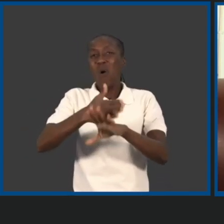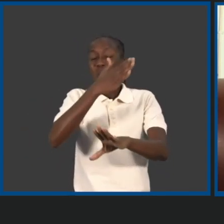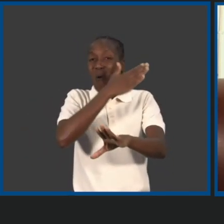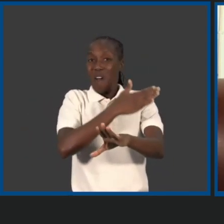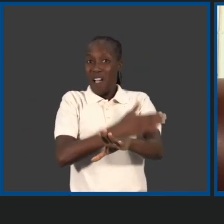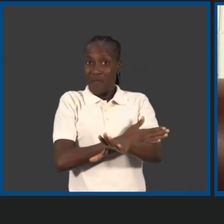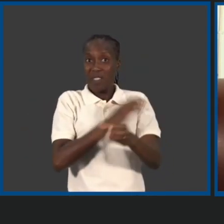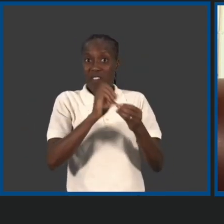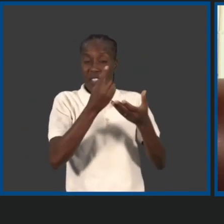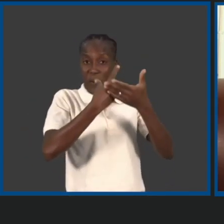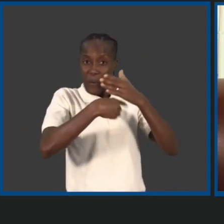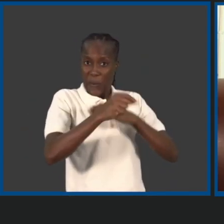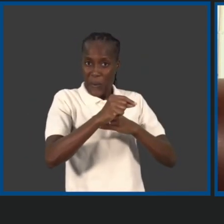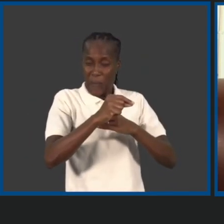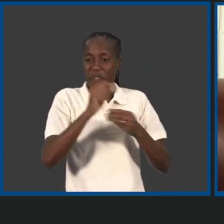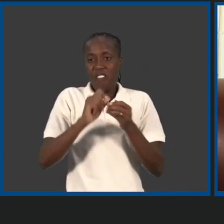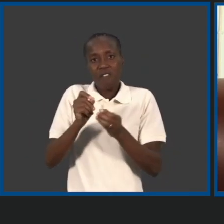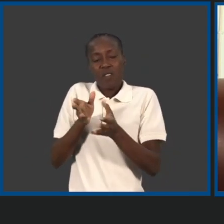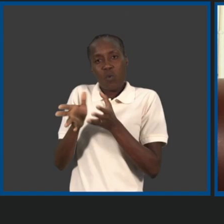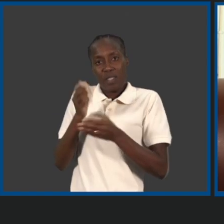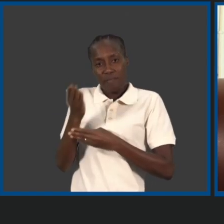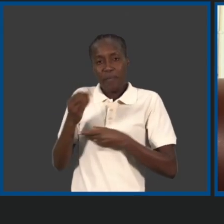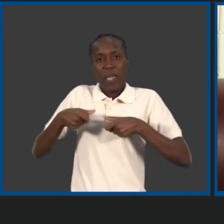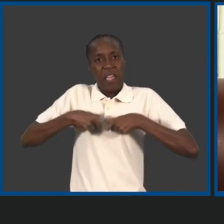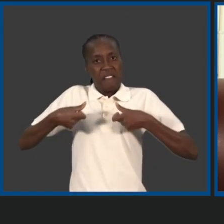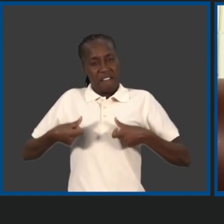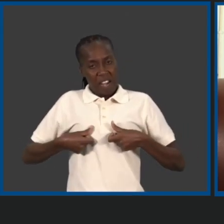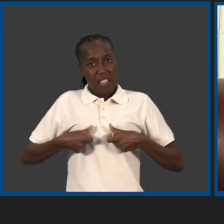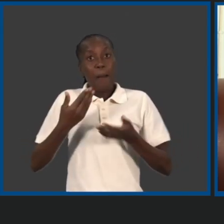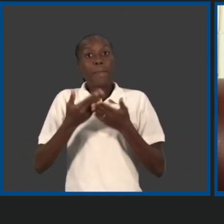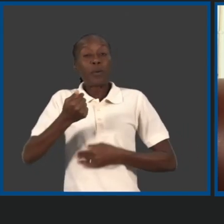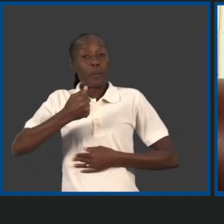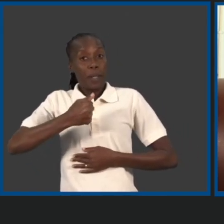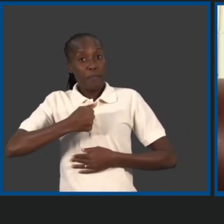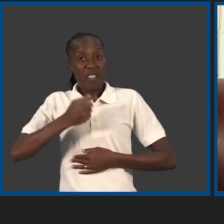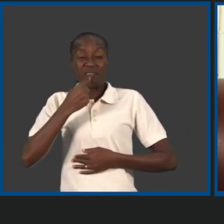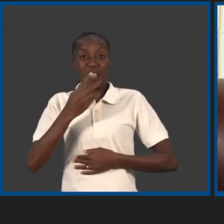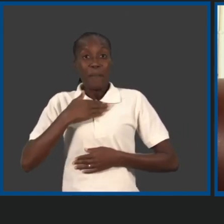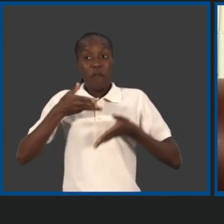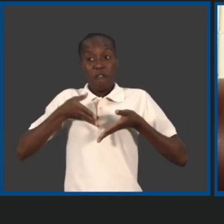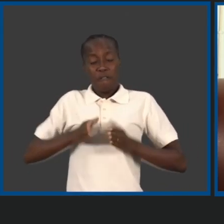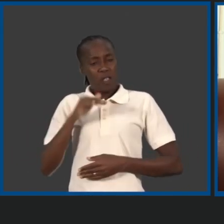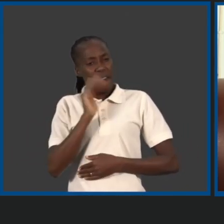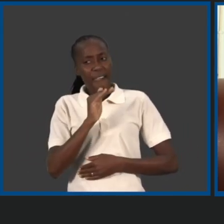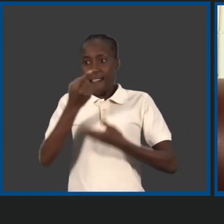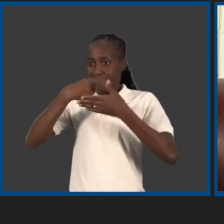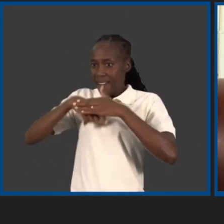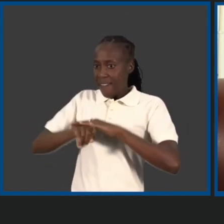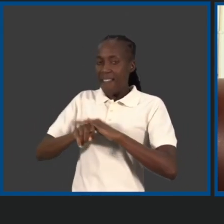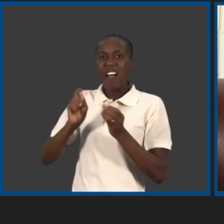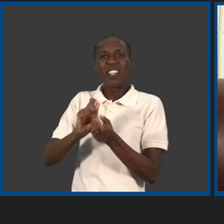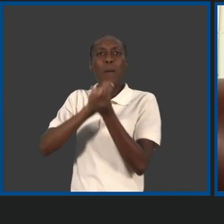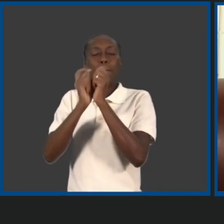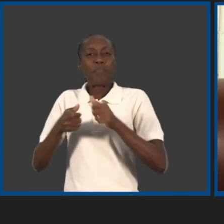minimamente ela bem. porque para mim eu contava que se eu disser no meu filho insistir no meu filho para mudar a fralda